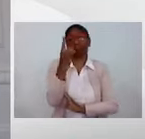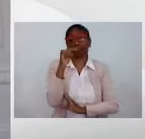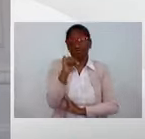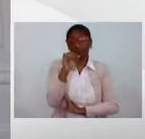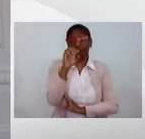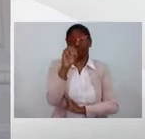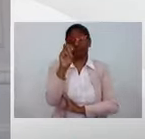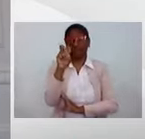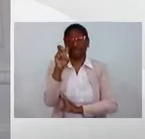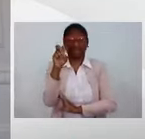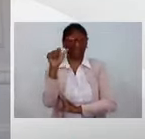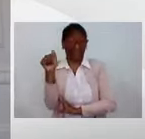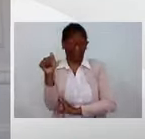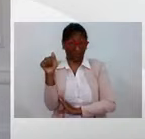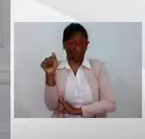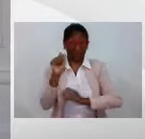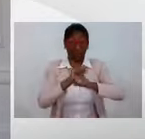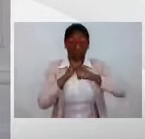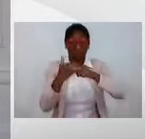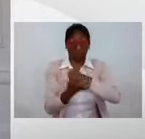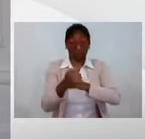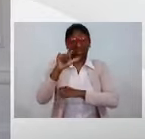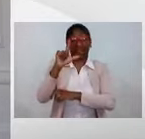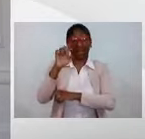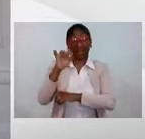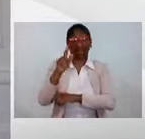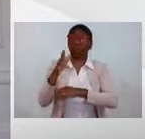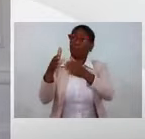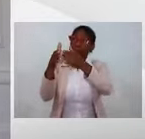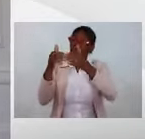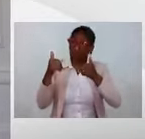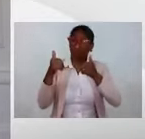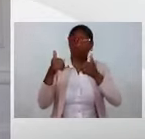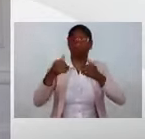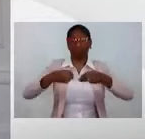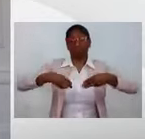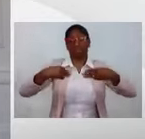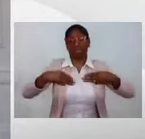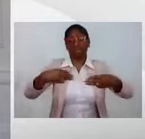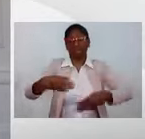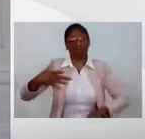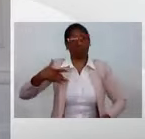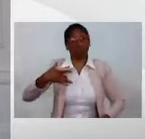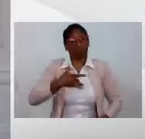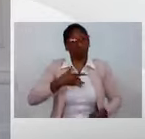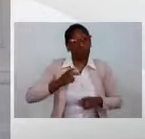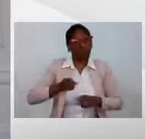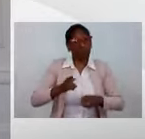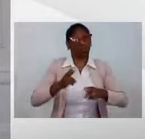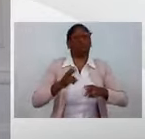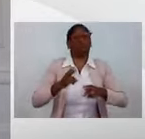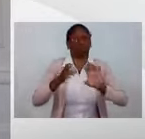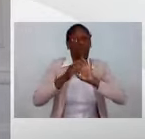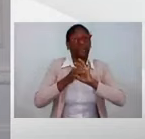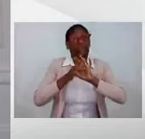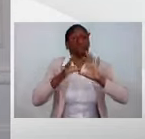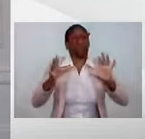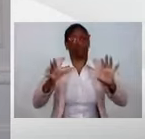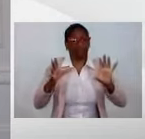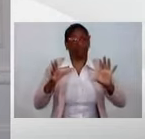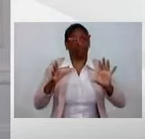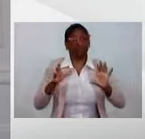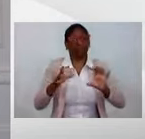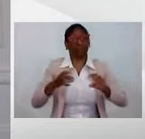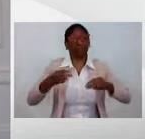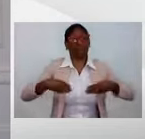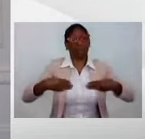1.057 leitos de UTI Covid. Provocamos já o Ministério da Saúde para mantermos esses leitos abertos. O que o